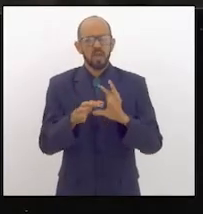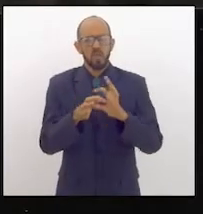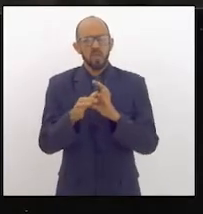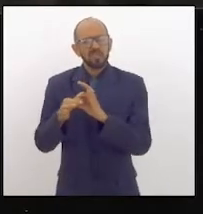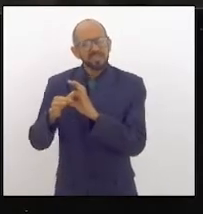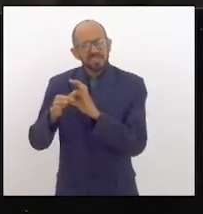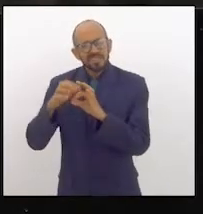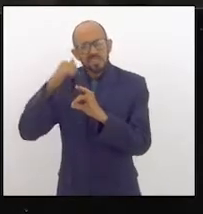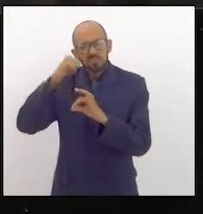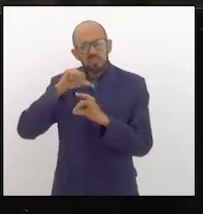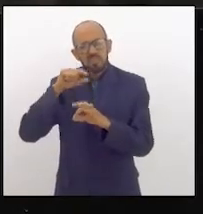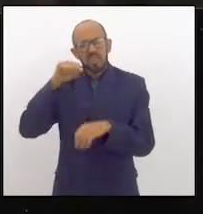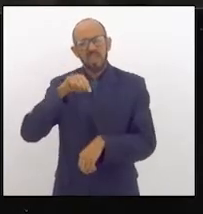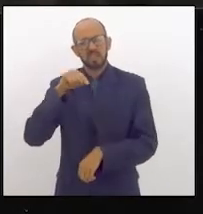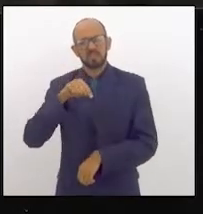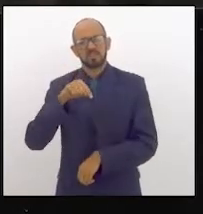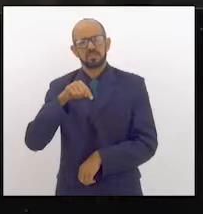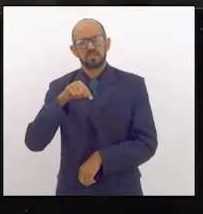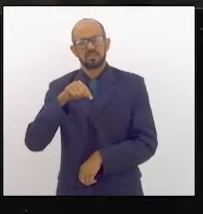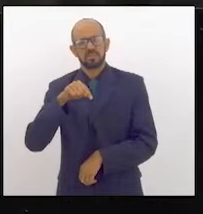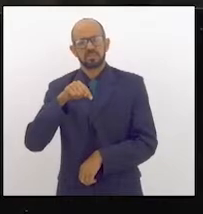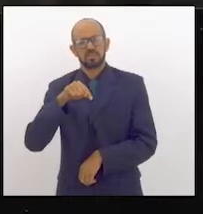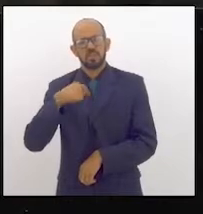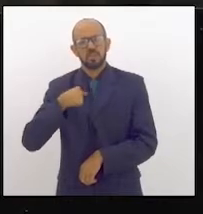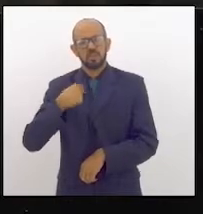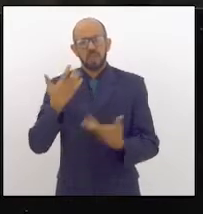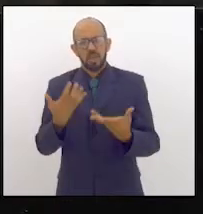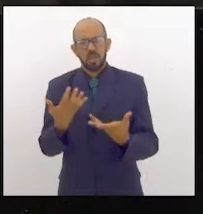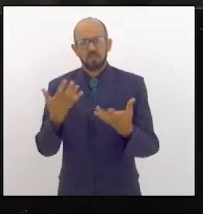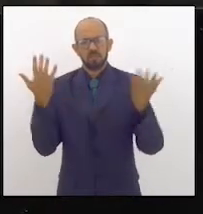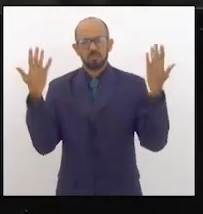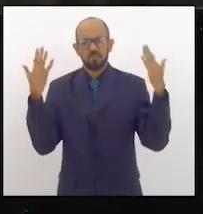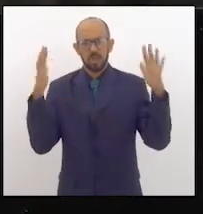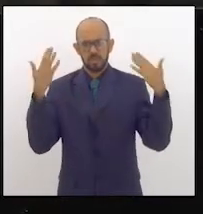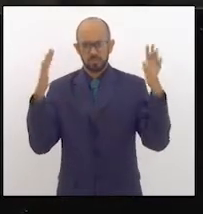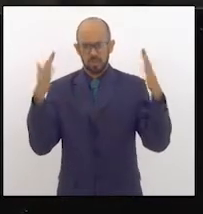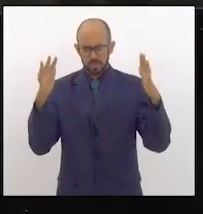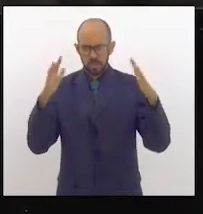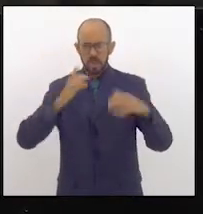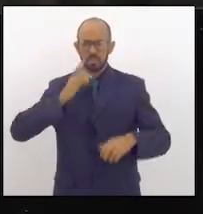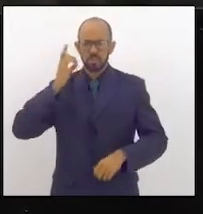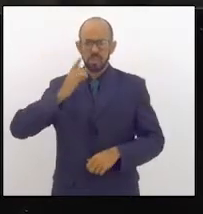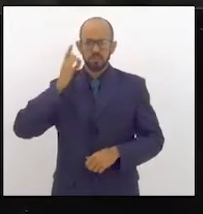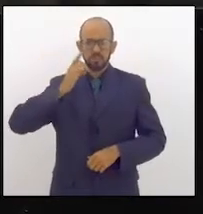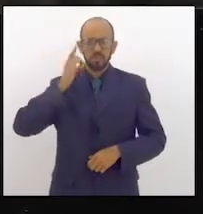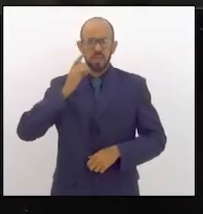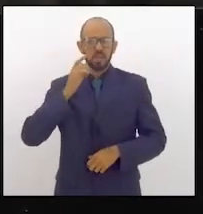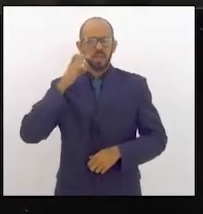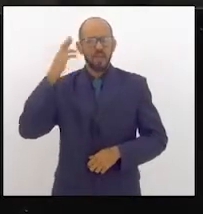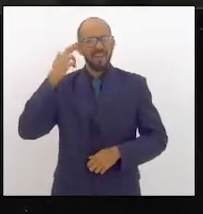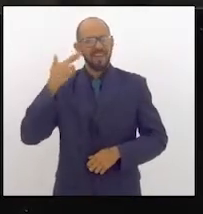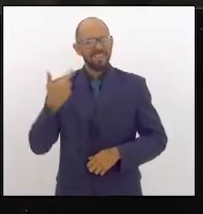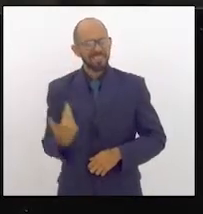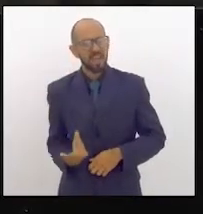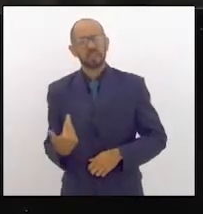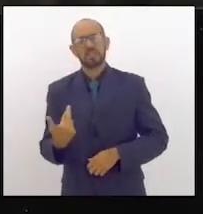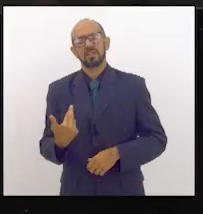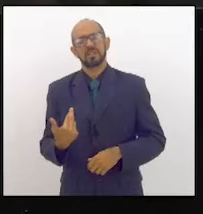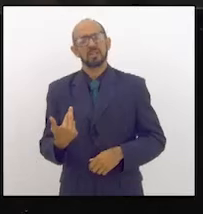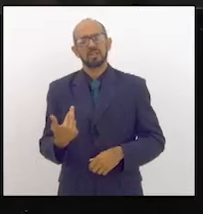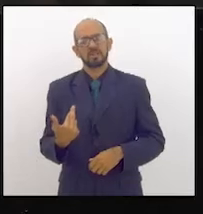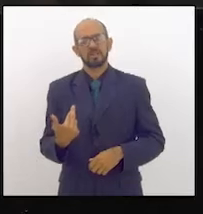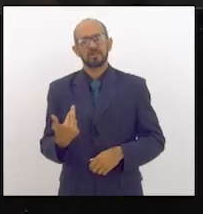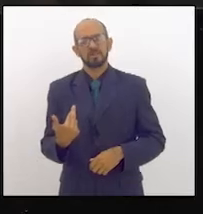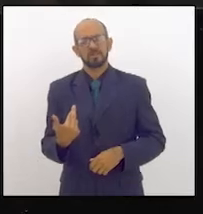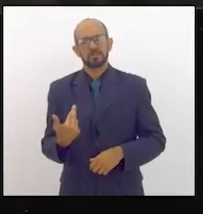das mulheres e aqui eu quero parabenizar a deputada Renata Souza